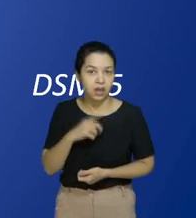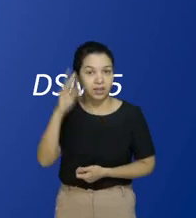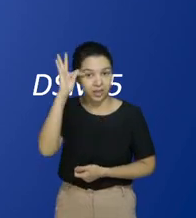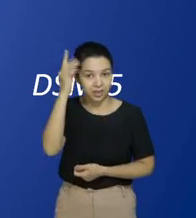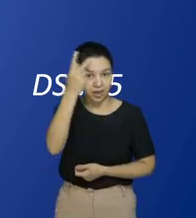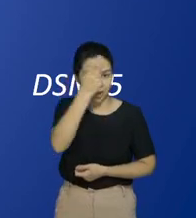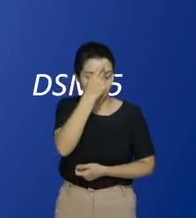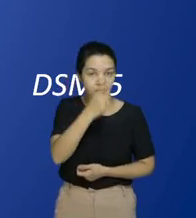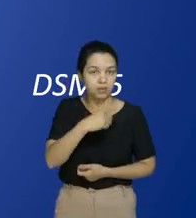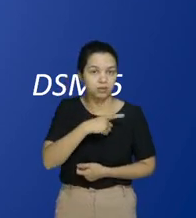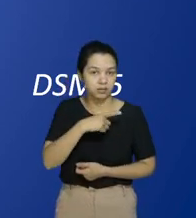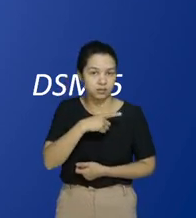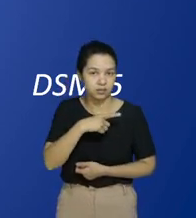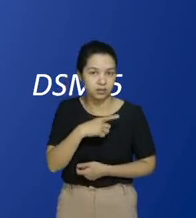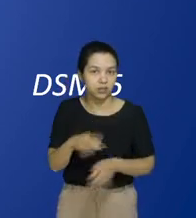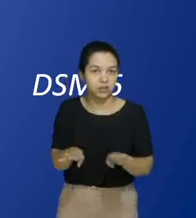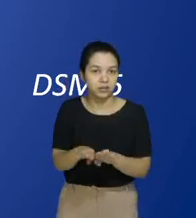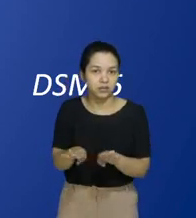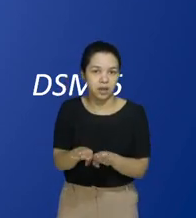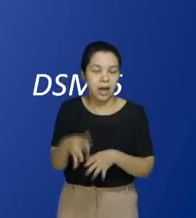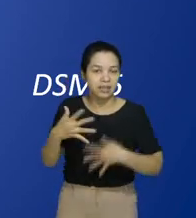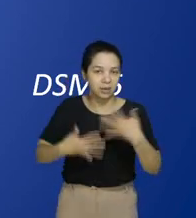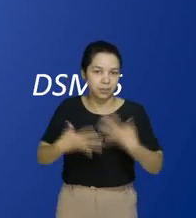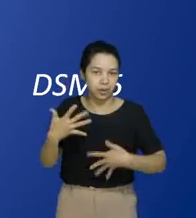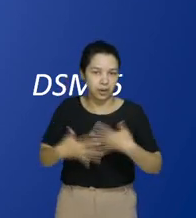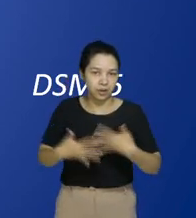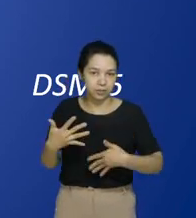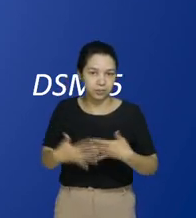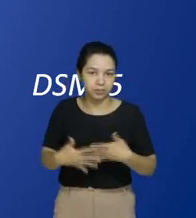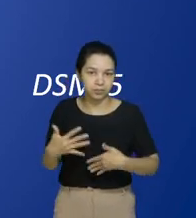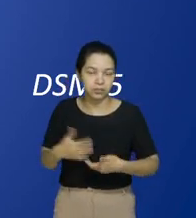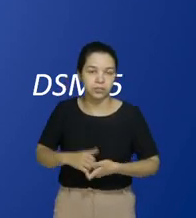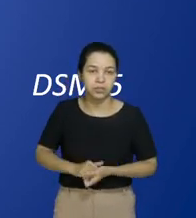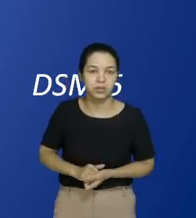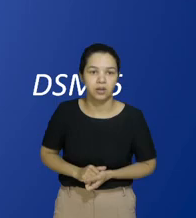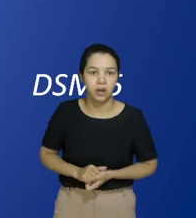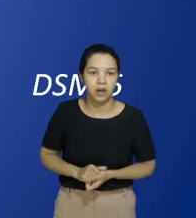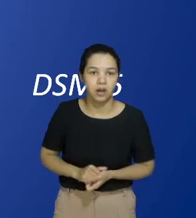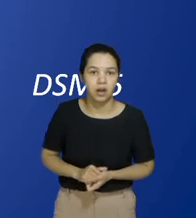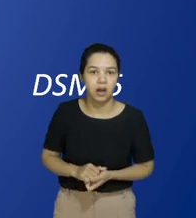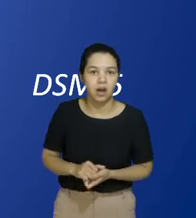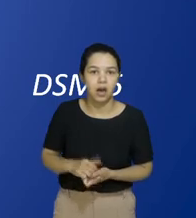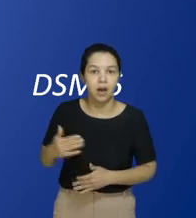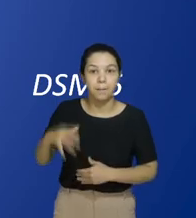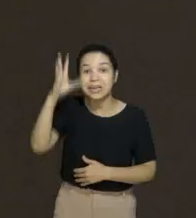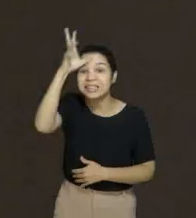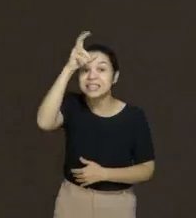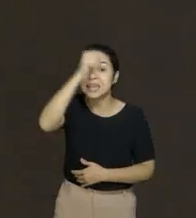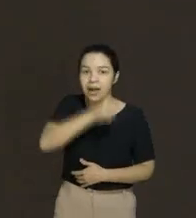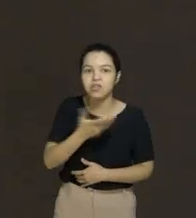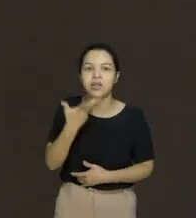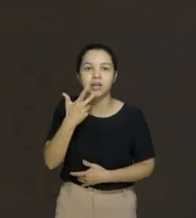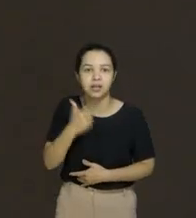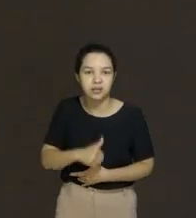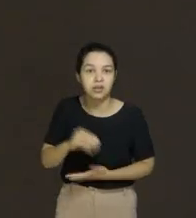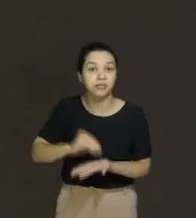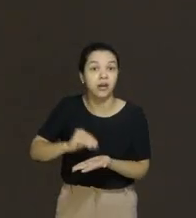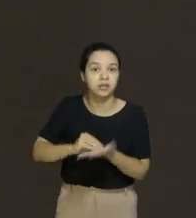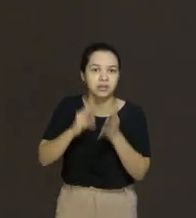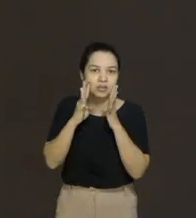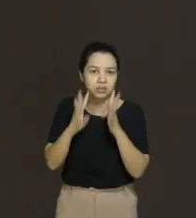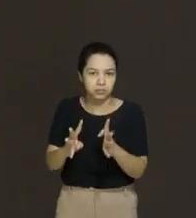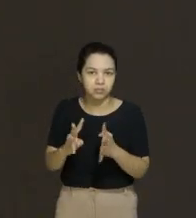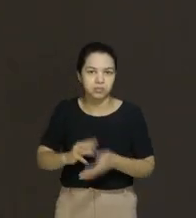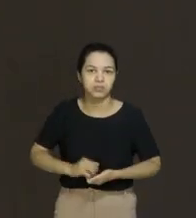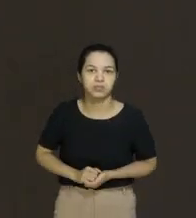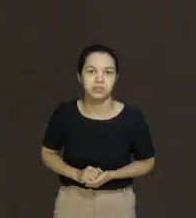vir a atrapalhar a aprendizagem da criança pela falta de atenção, pela hiperatividade, ele